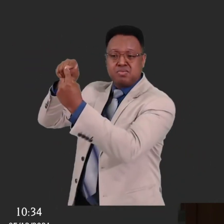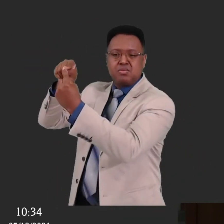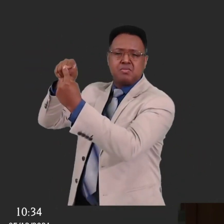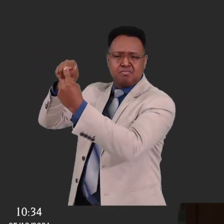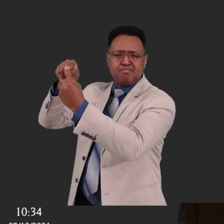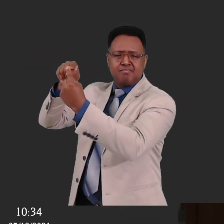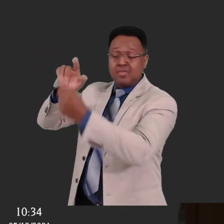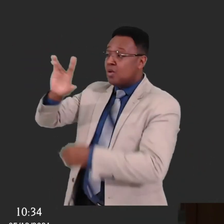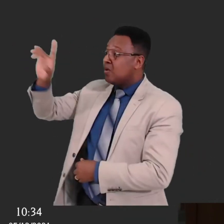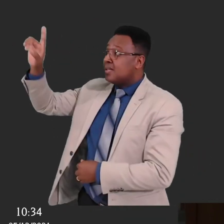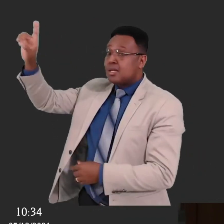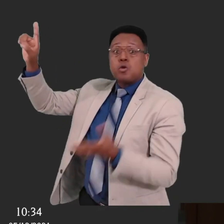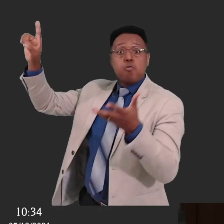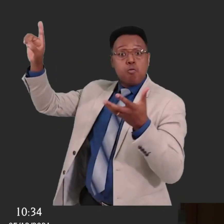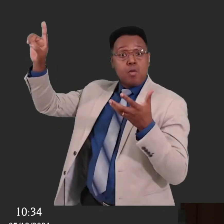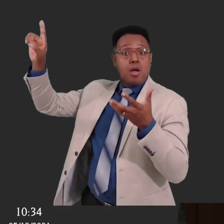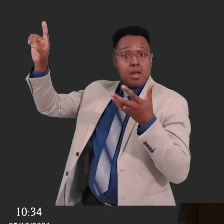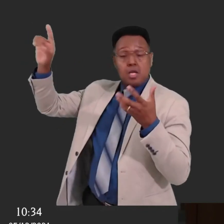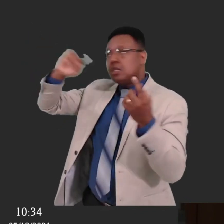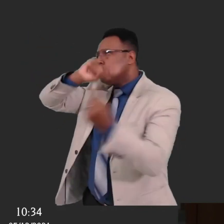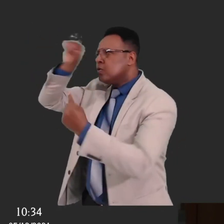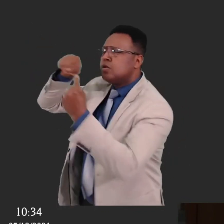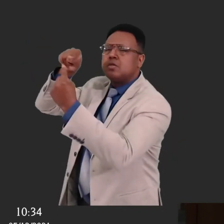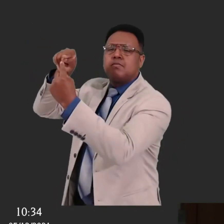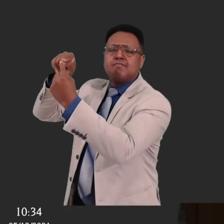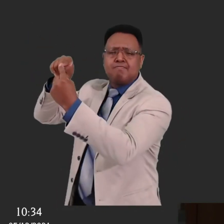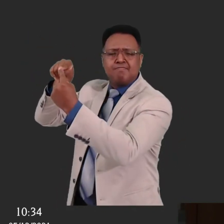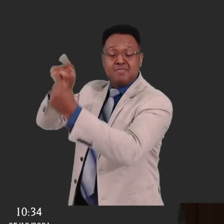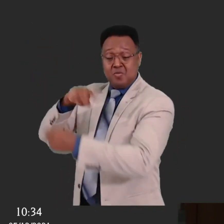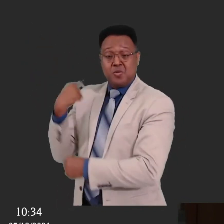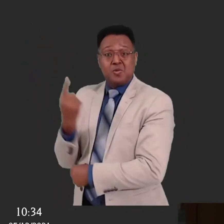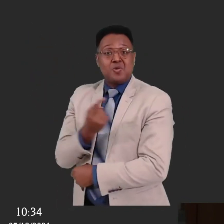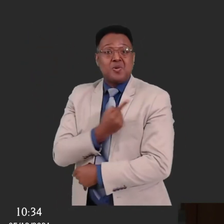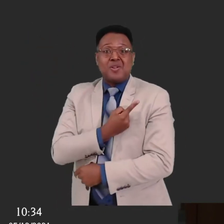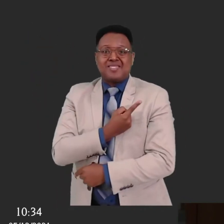Querer de Deus e intenção de Deus para conosco, irmãos, não existe coisa melhor.